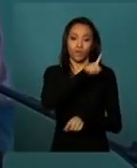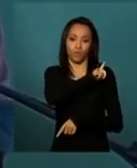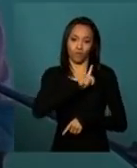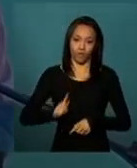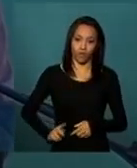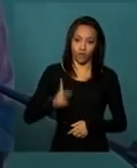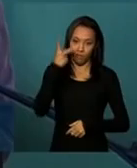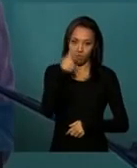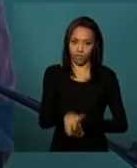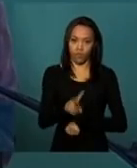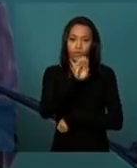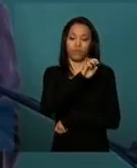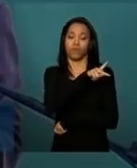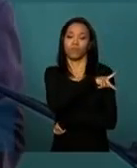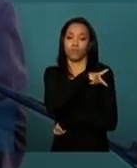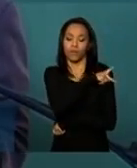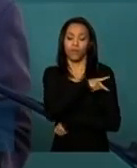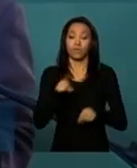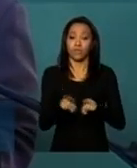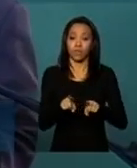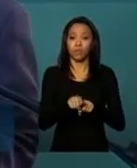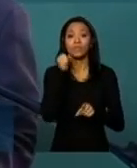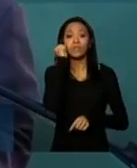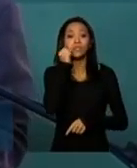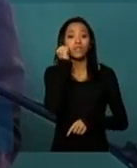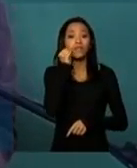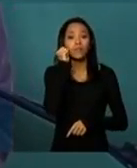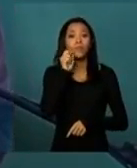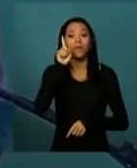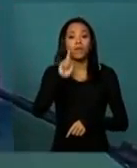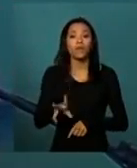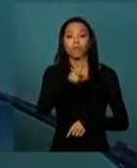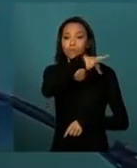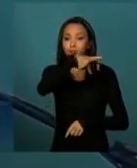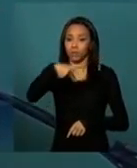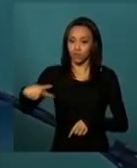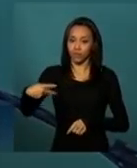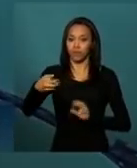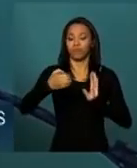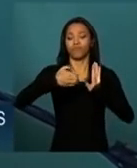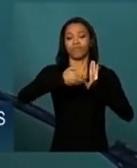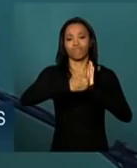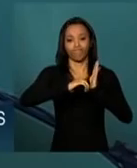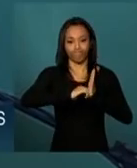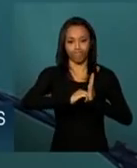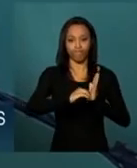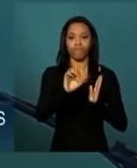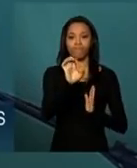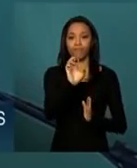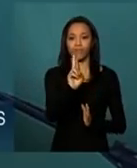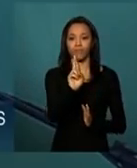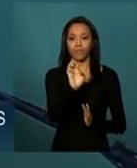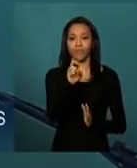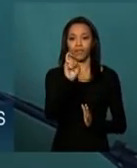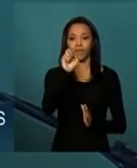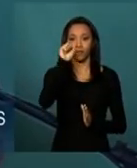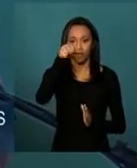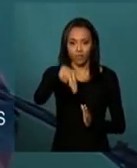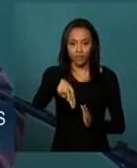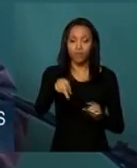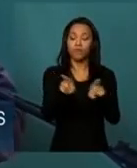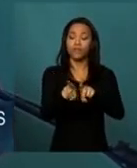Martins, o senador Renan Calheiros, presidente do Senado, os meus colegas ministros, o